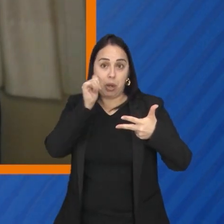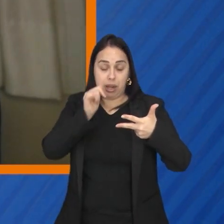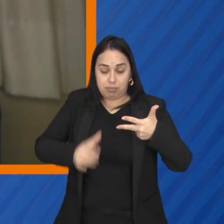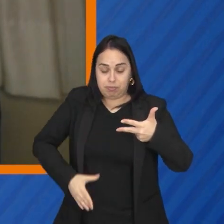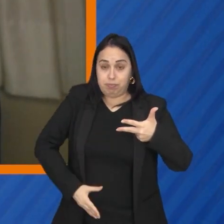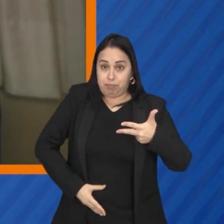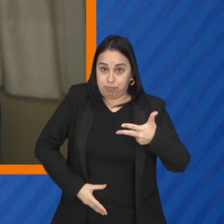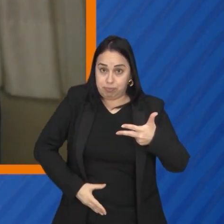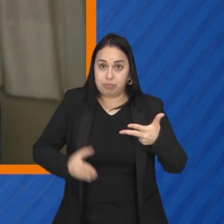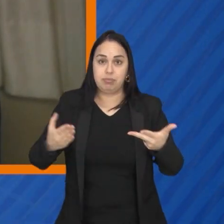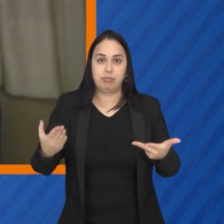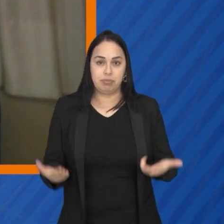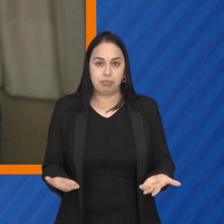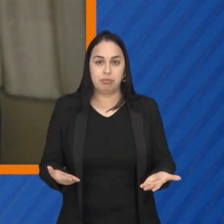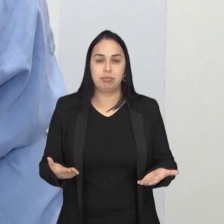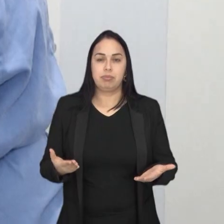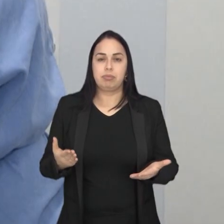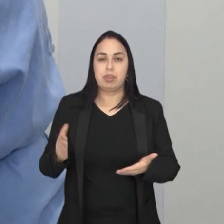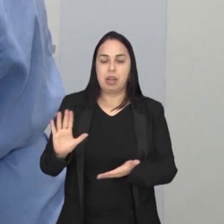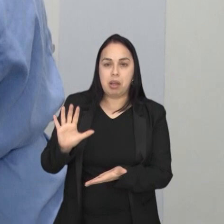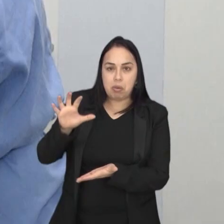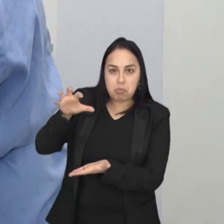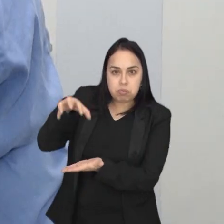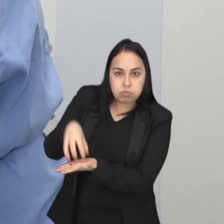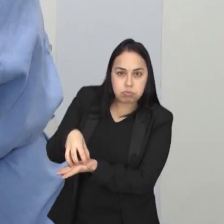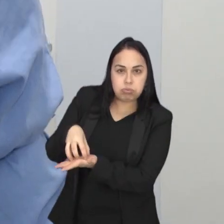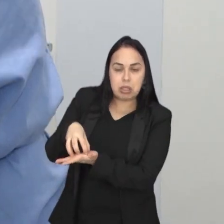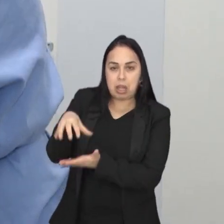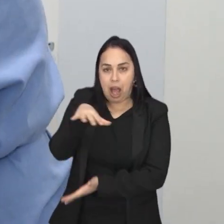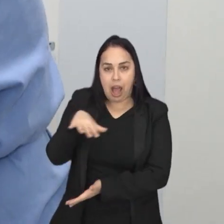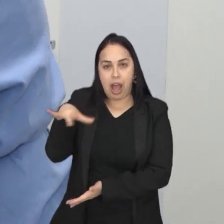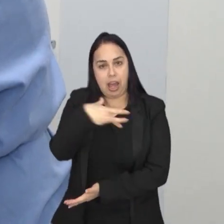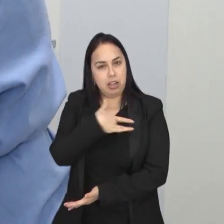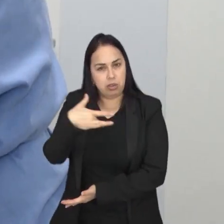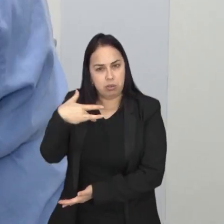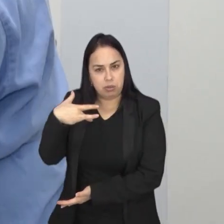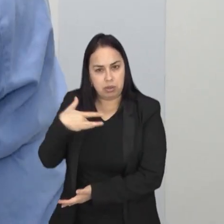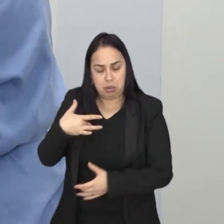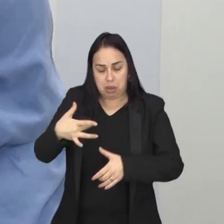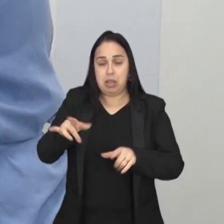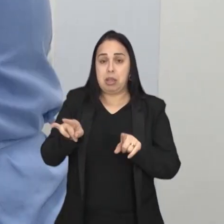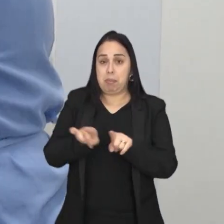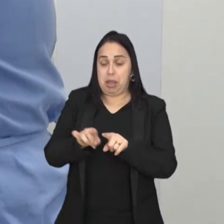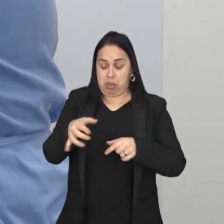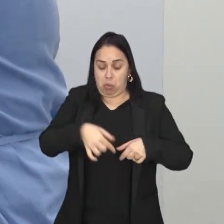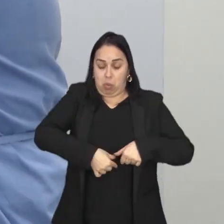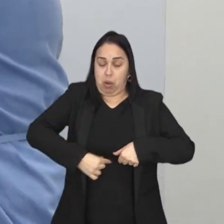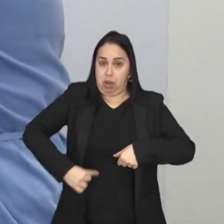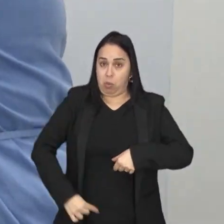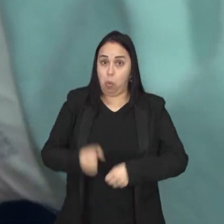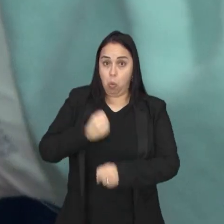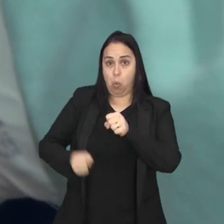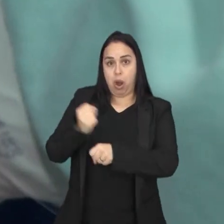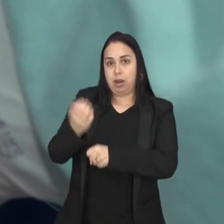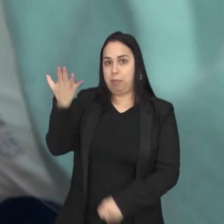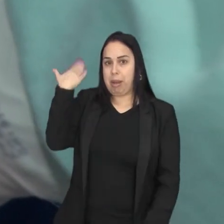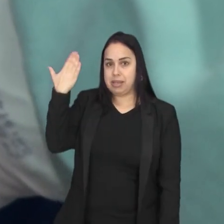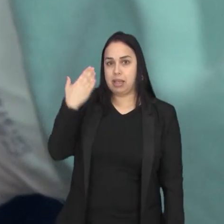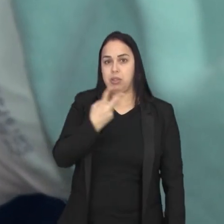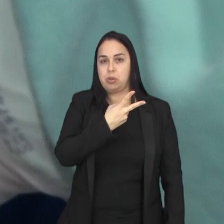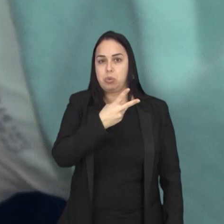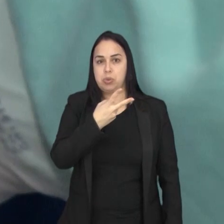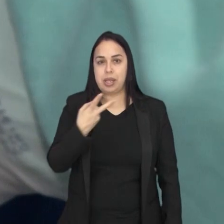ou terceiro mais frequente na mulher também. A estimativa de instituições ligadas à saúde do sistema digestivo é que no